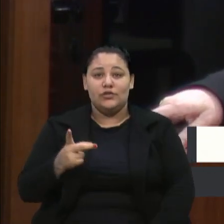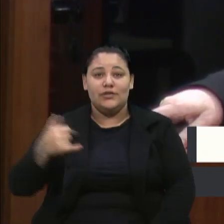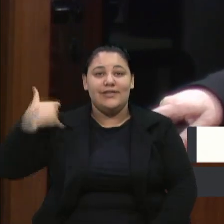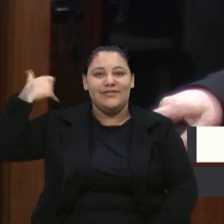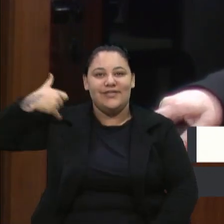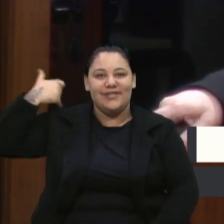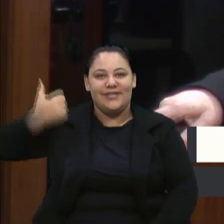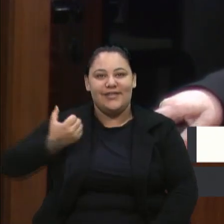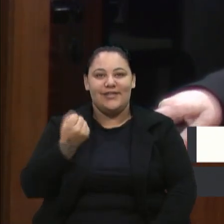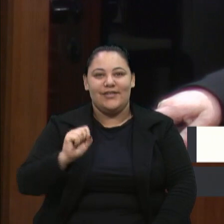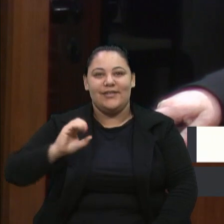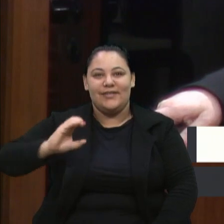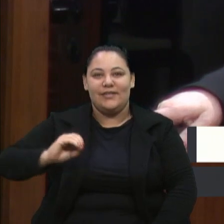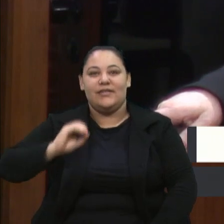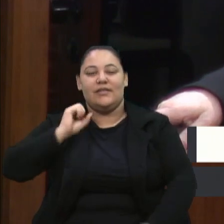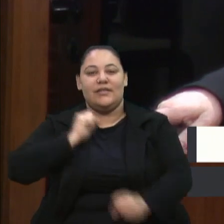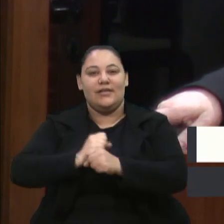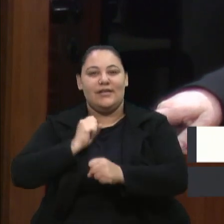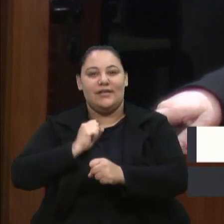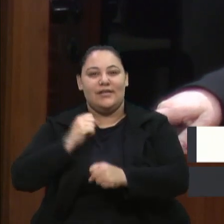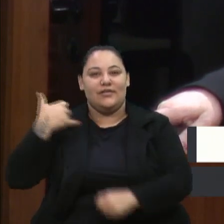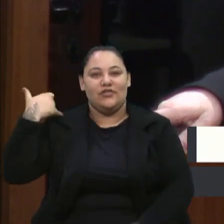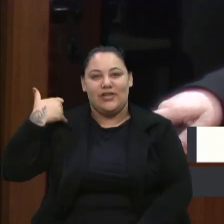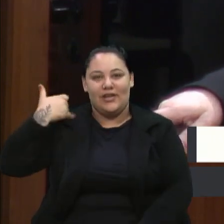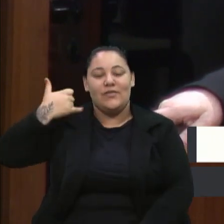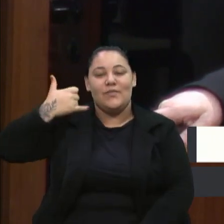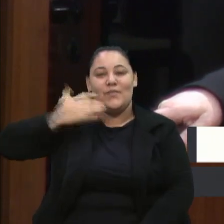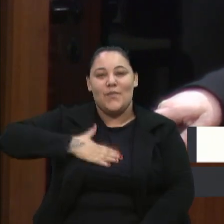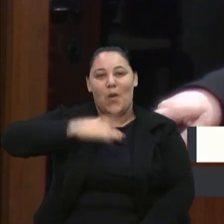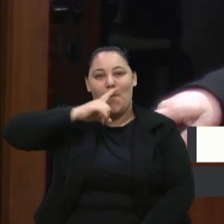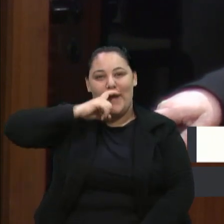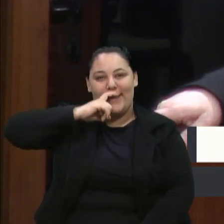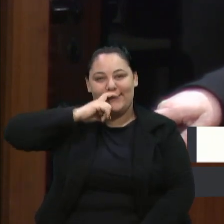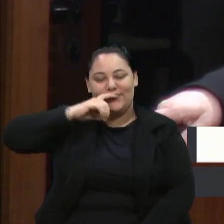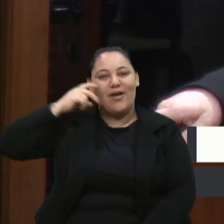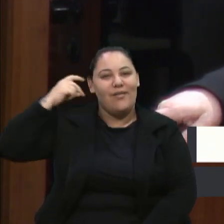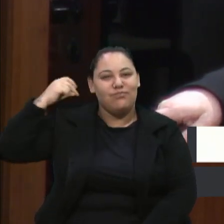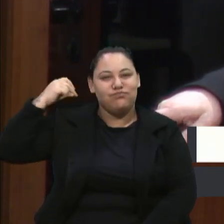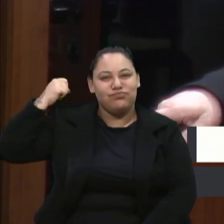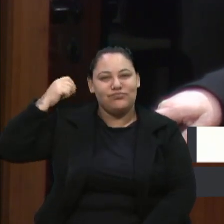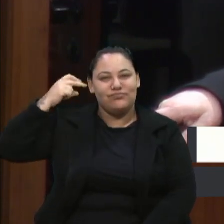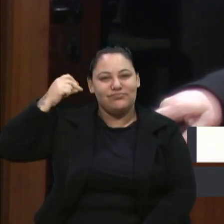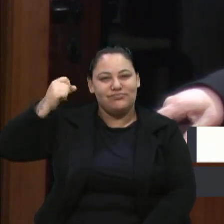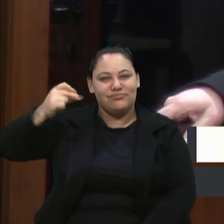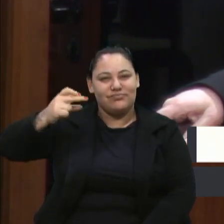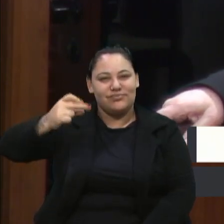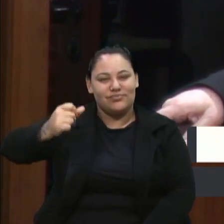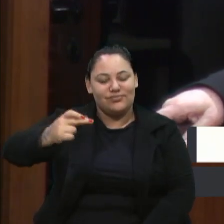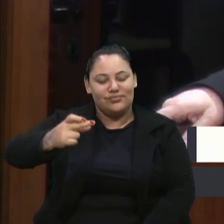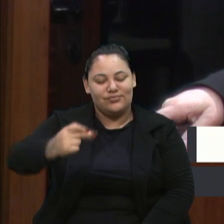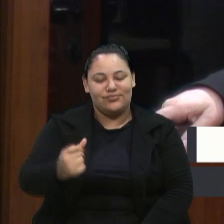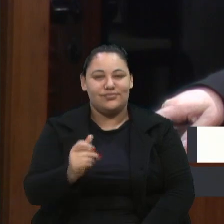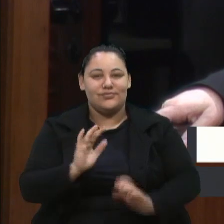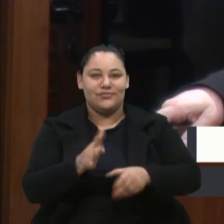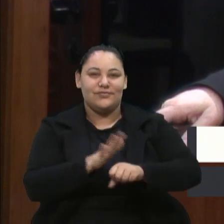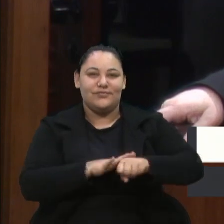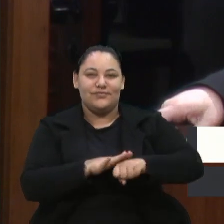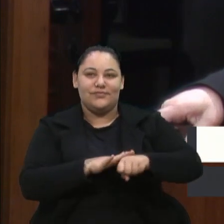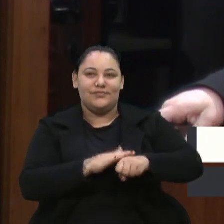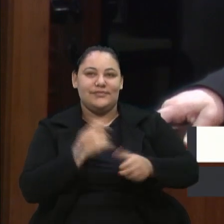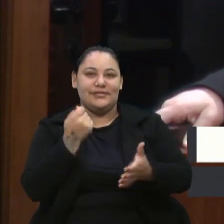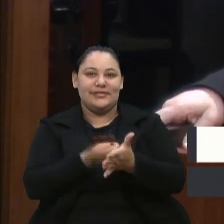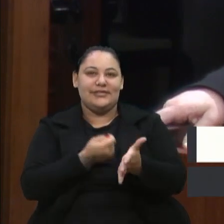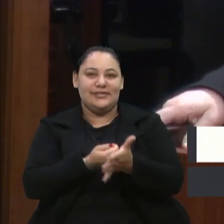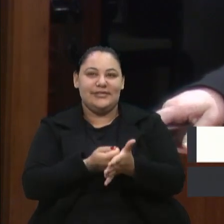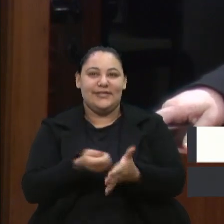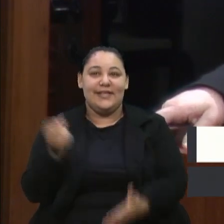80 anos do meu pai. E há tempos que a gente vem conversando e buscando lembrar